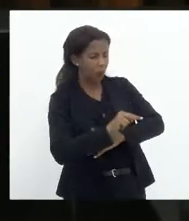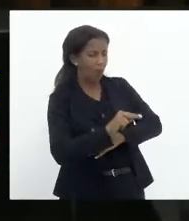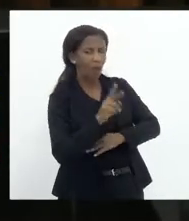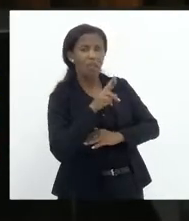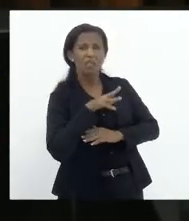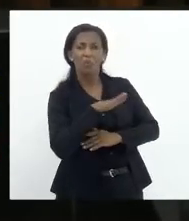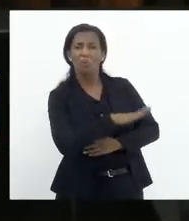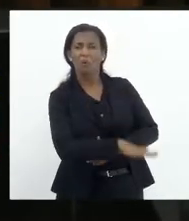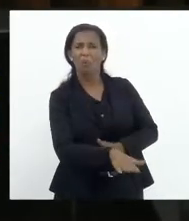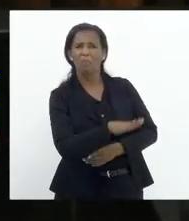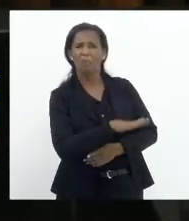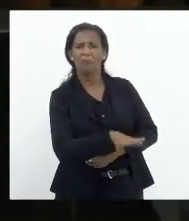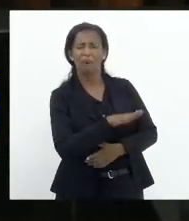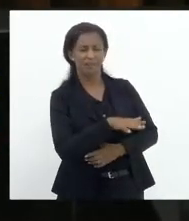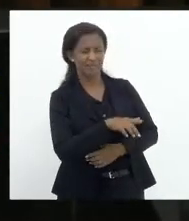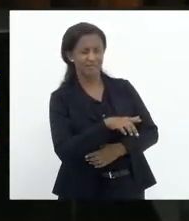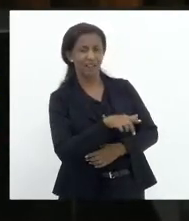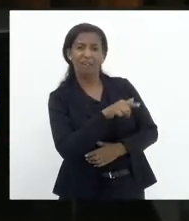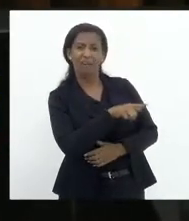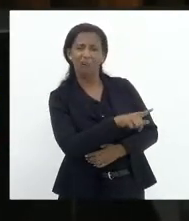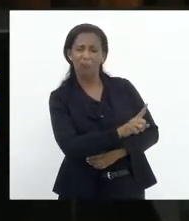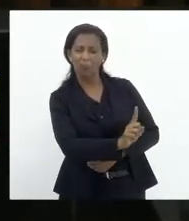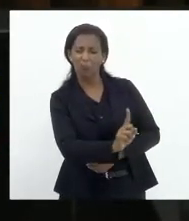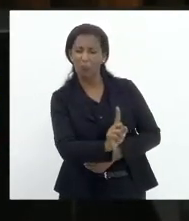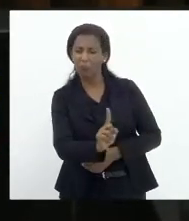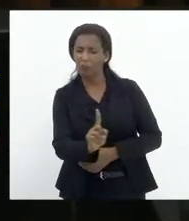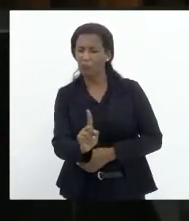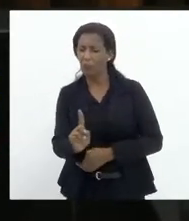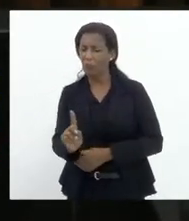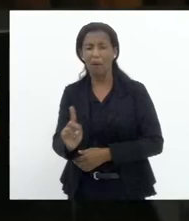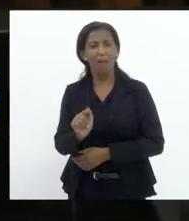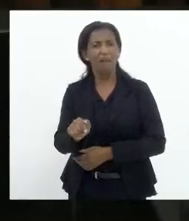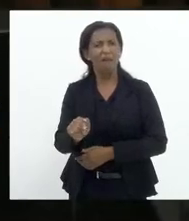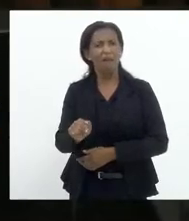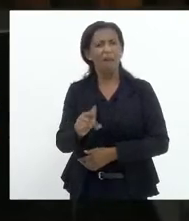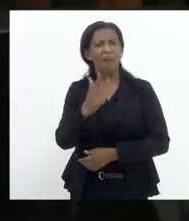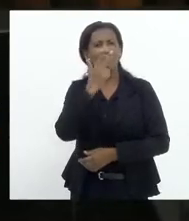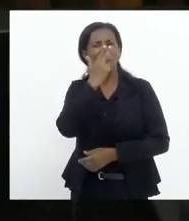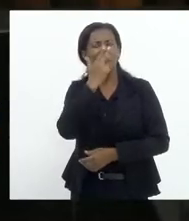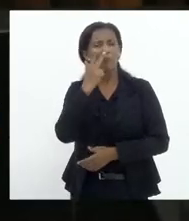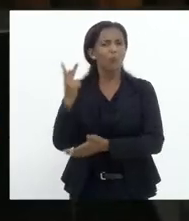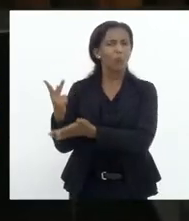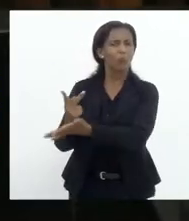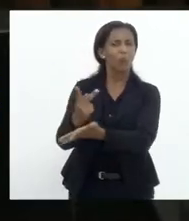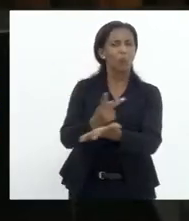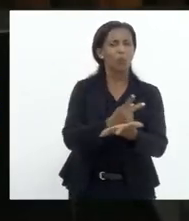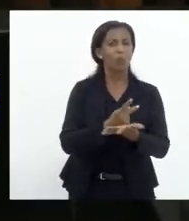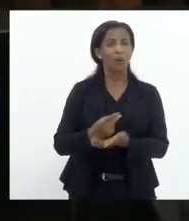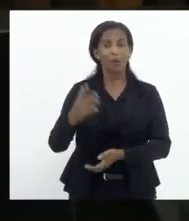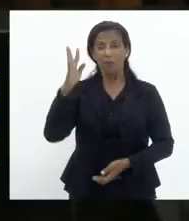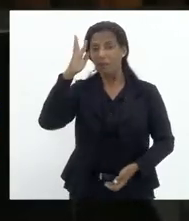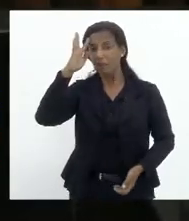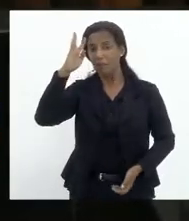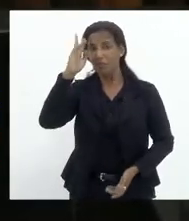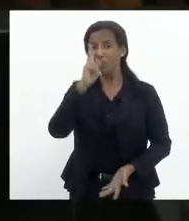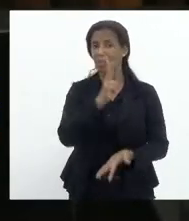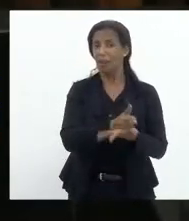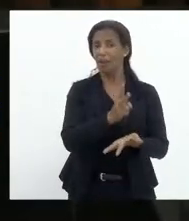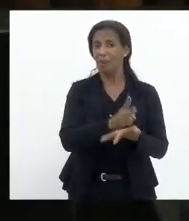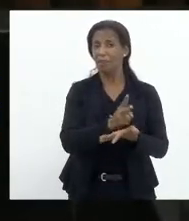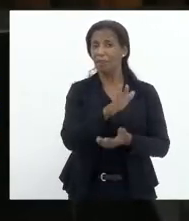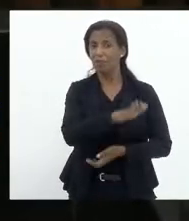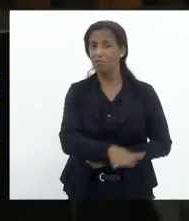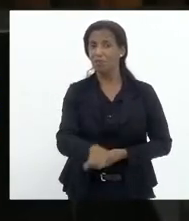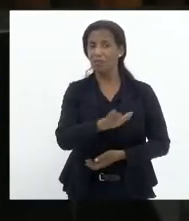não é uma criança em desalento mas uma criança Provavelmente em ato infracionário imagine a mesma criança